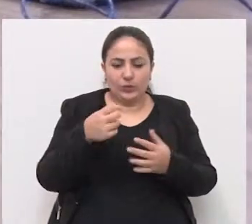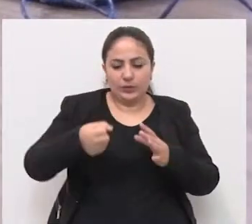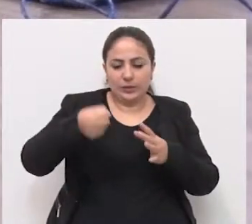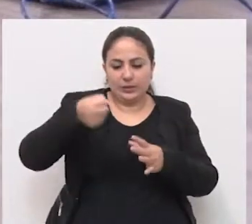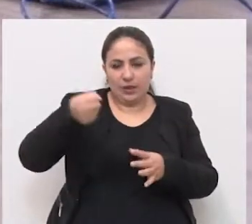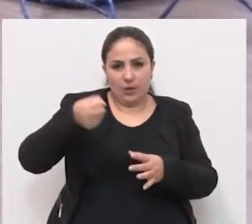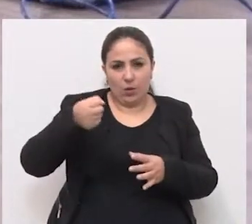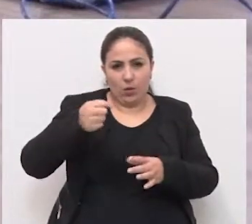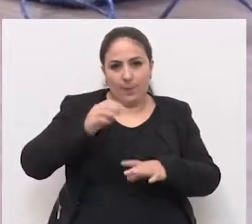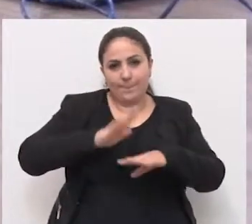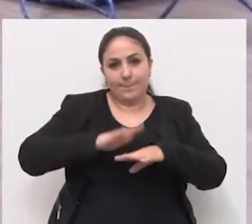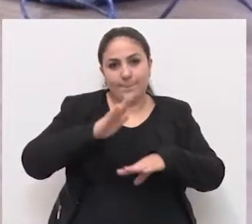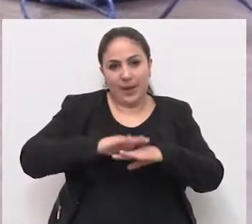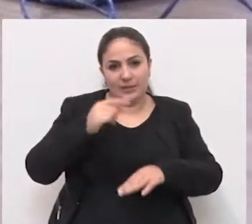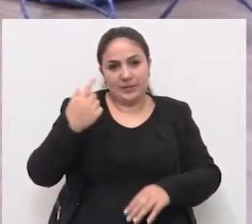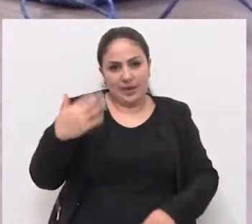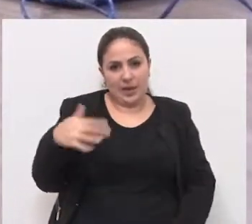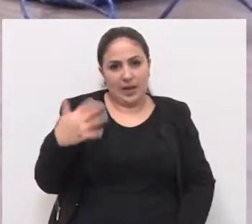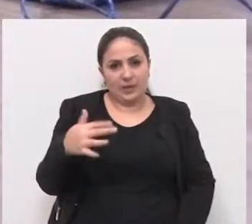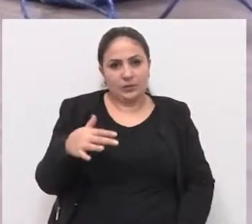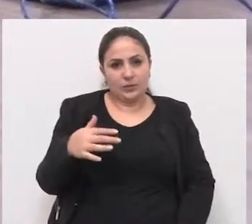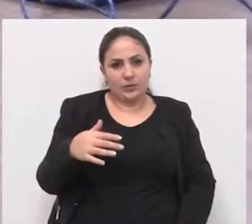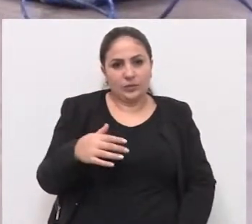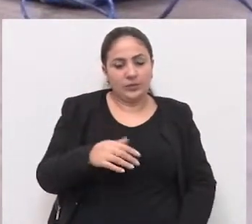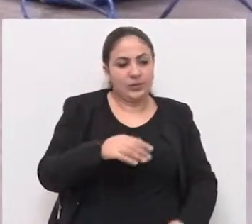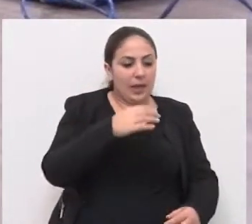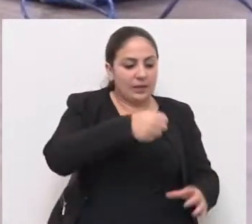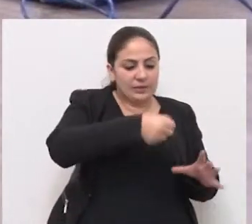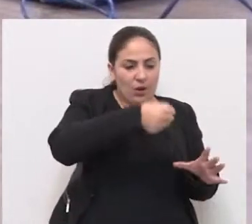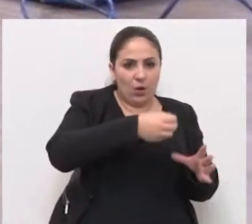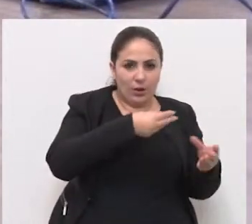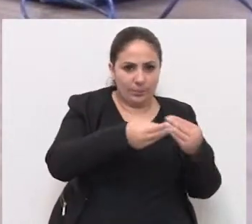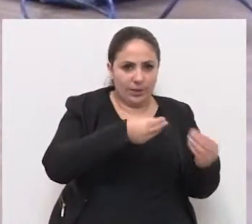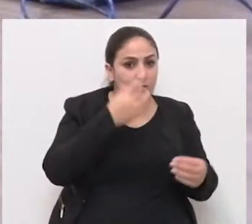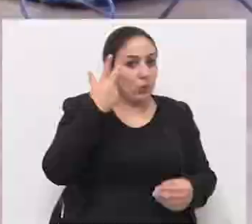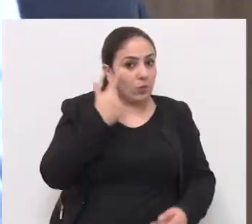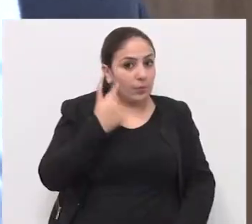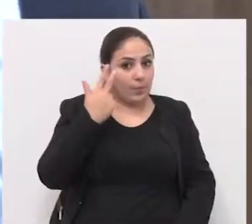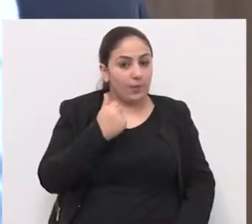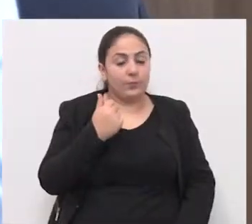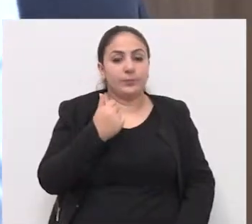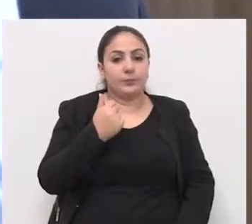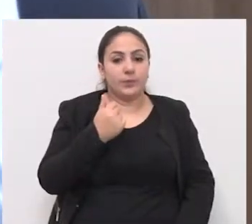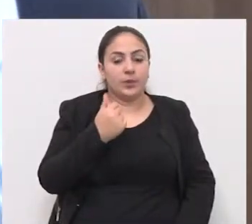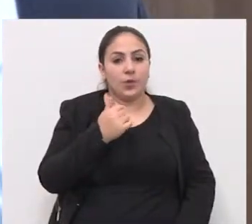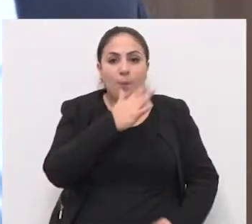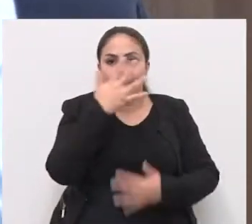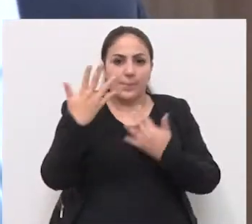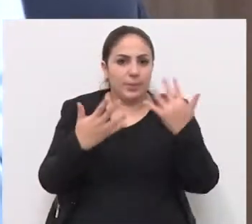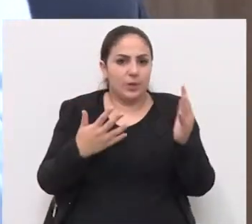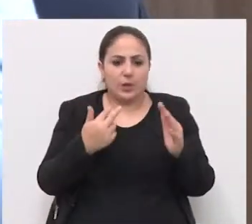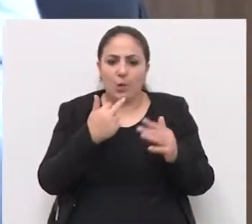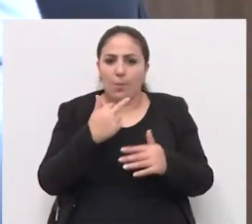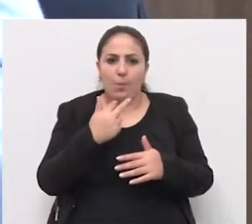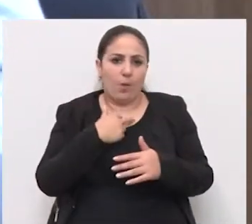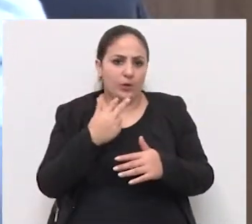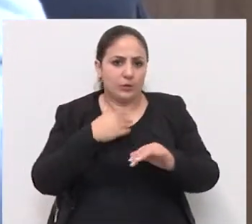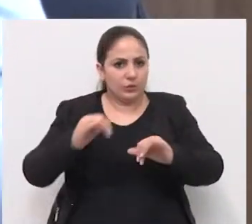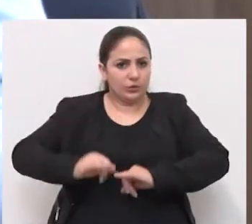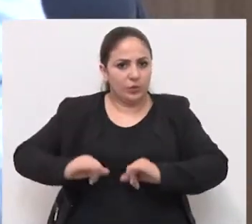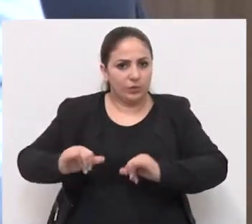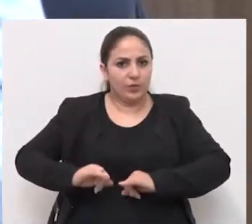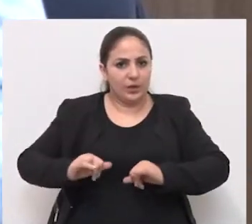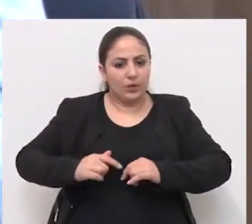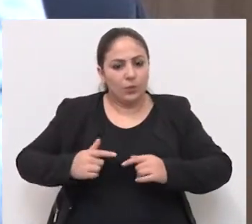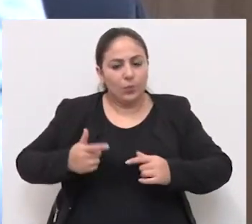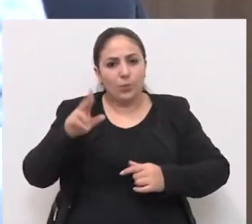custo das sacolas biodegradáveis ser um pouco maior que o das sacolas comuns, o meio ambiente não pode pagar pelo